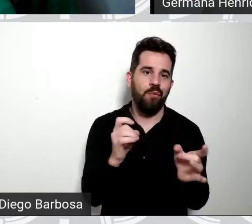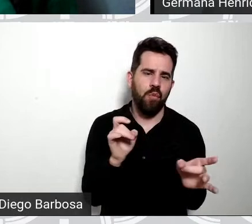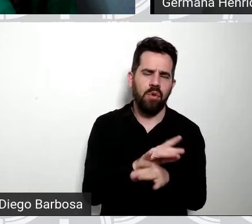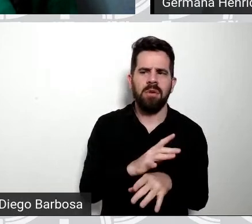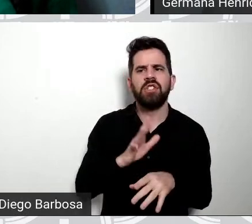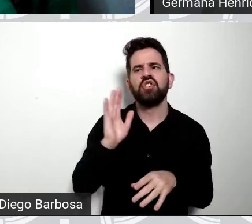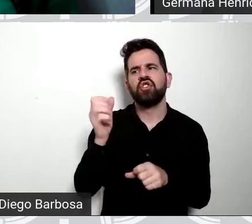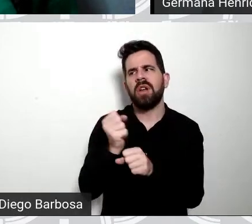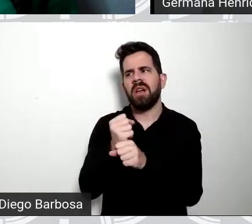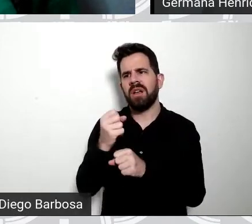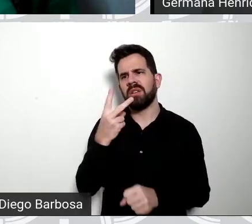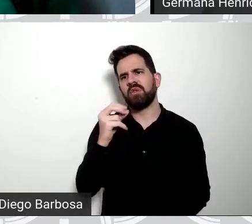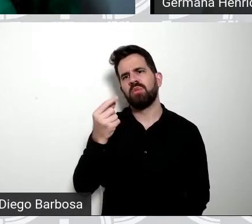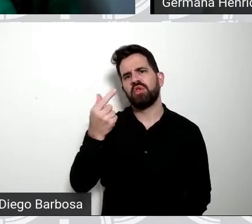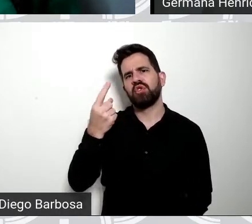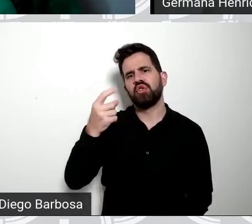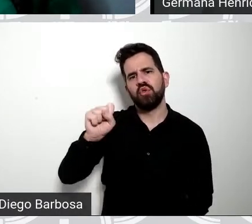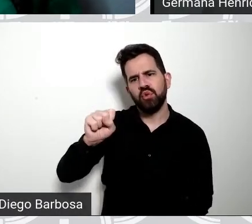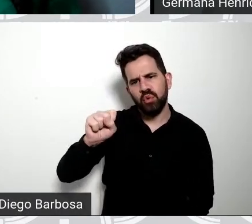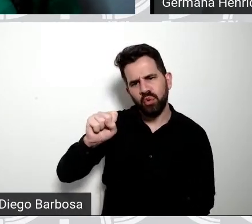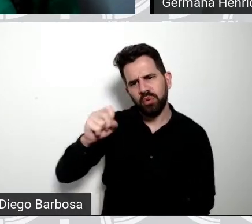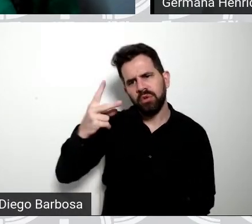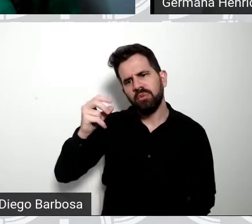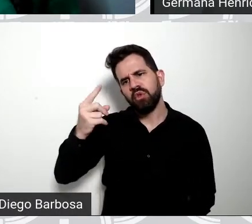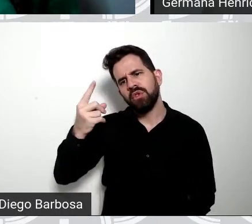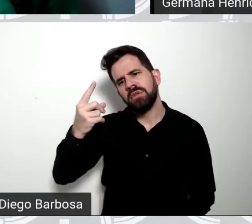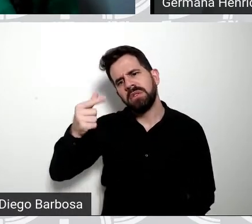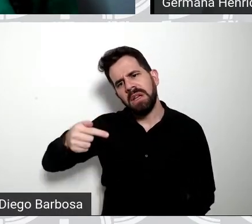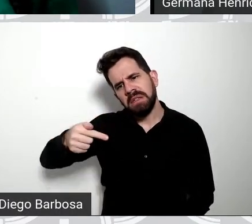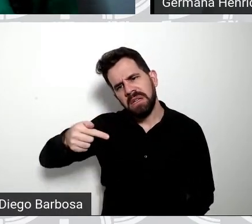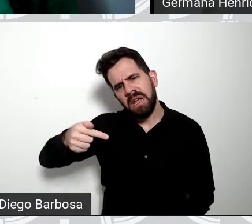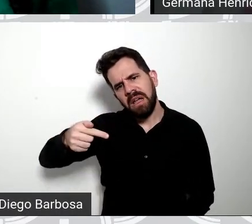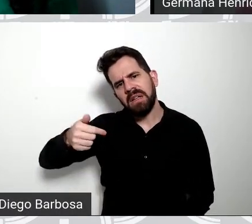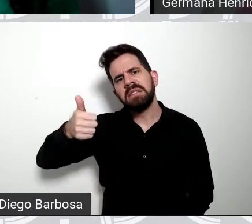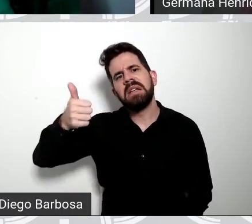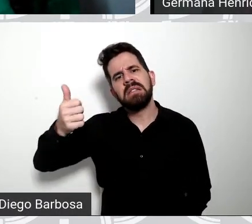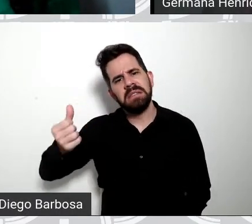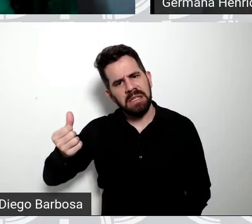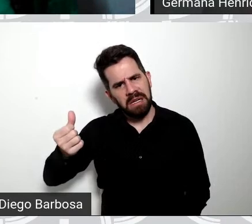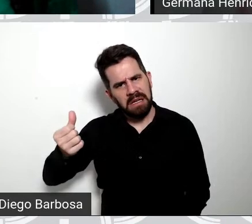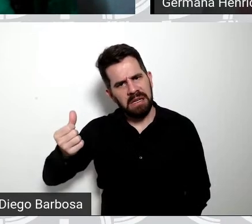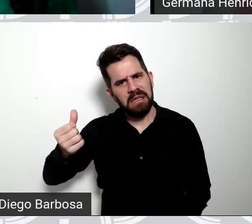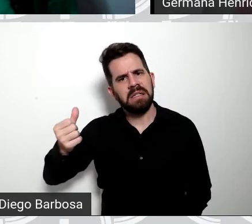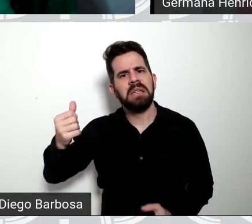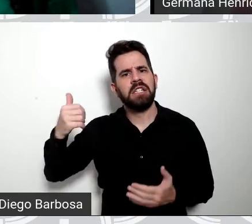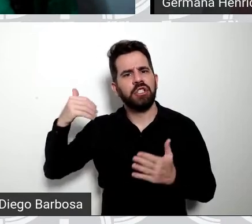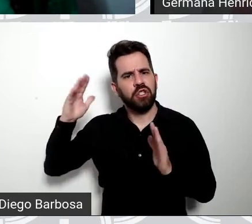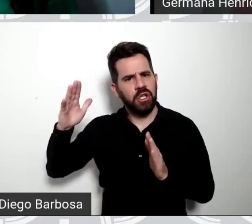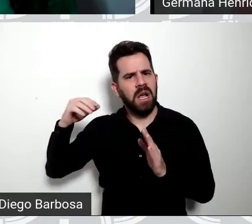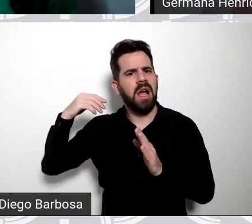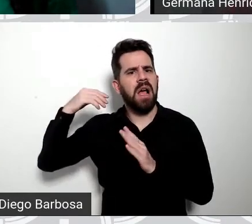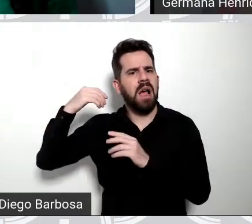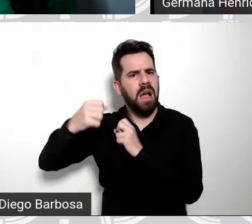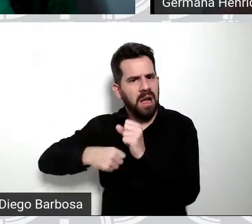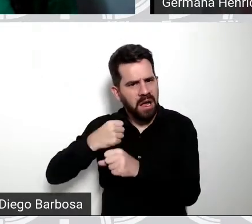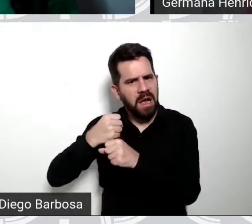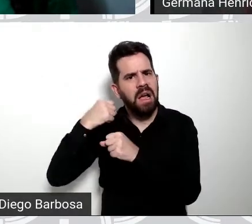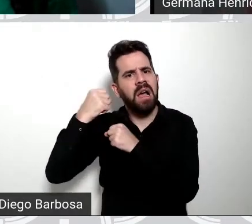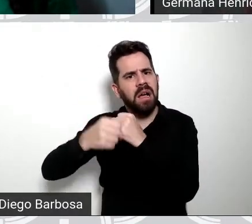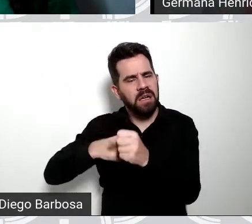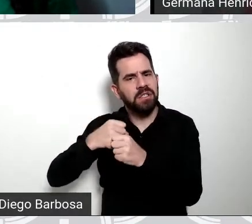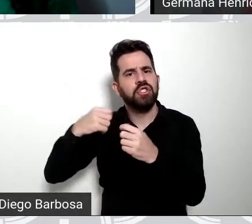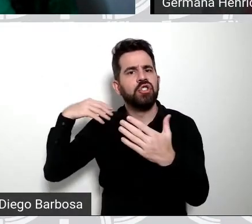2018, 2017, eu acho, 2016, nós gravamos, acho que alguns episódios